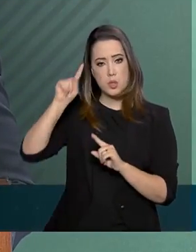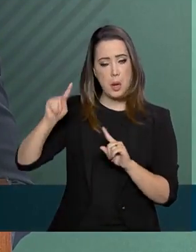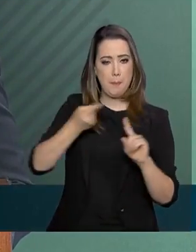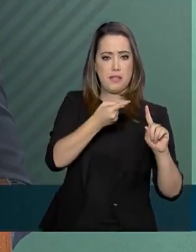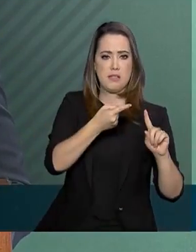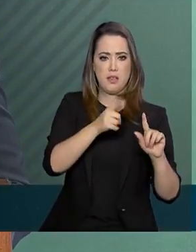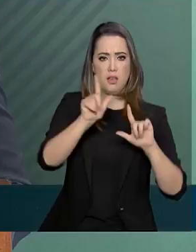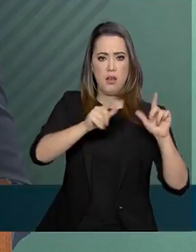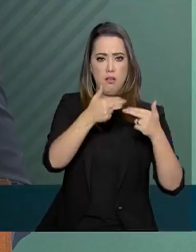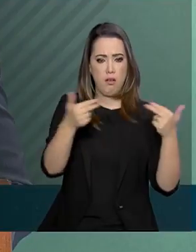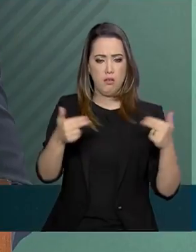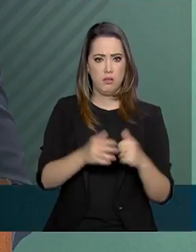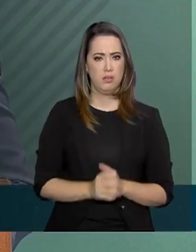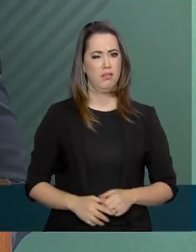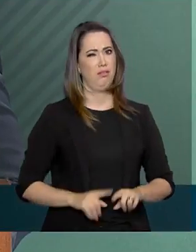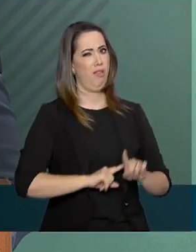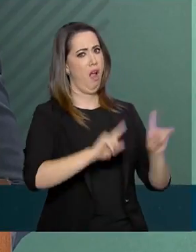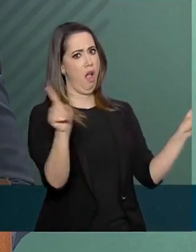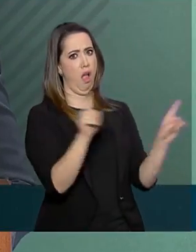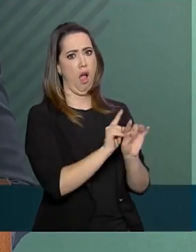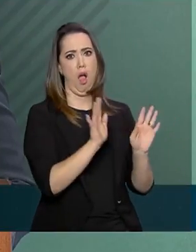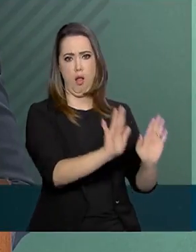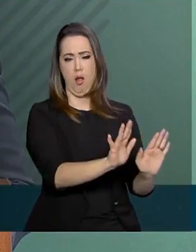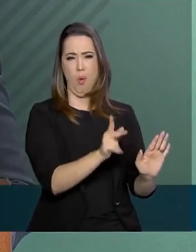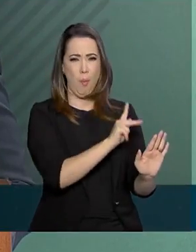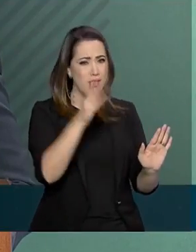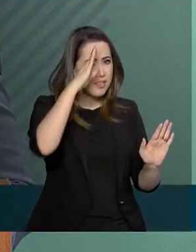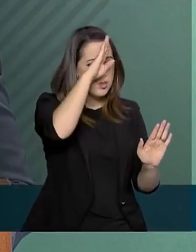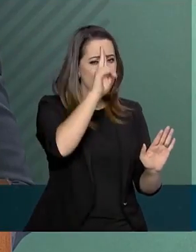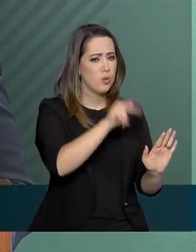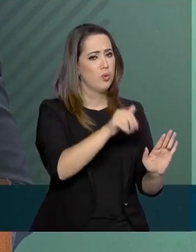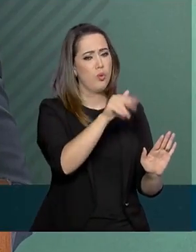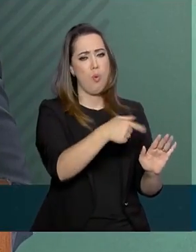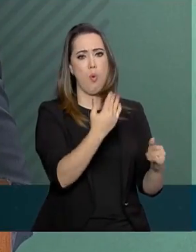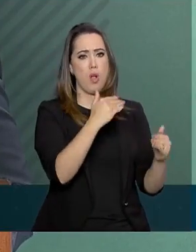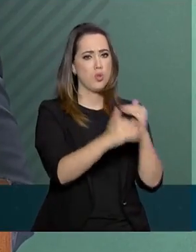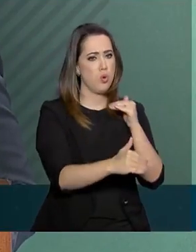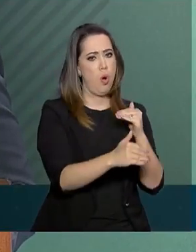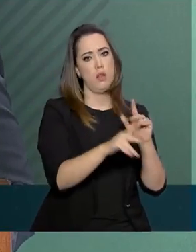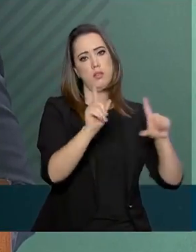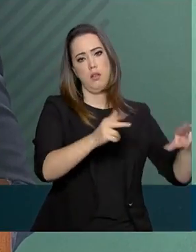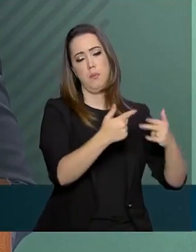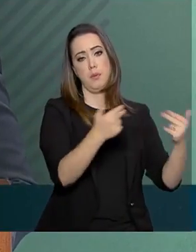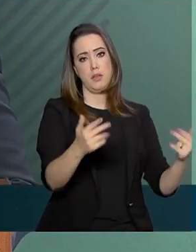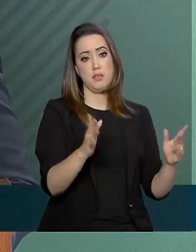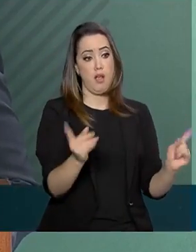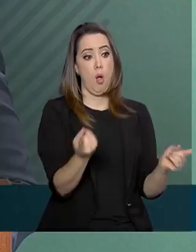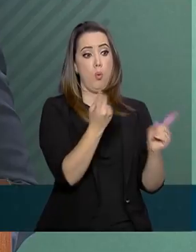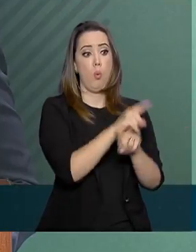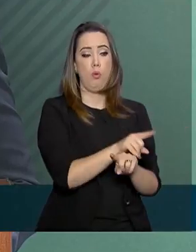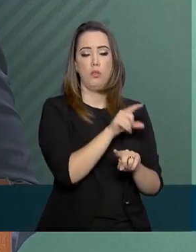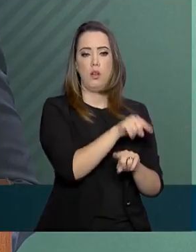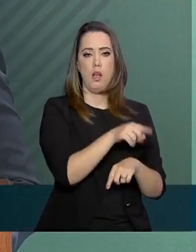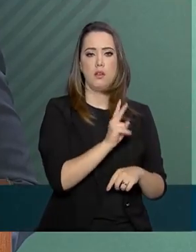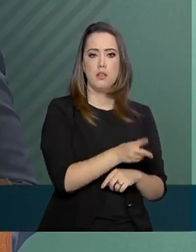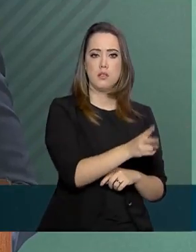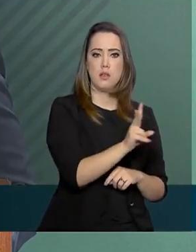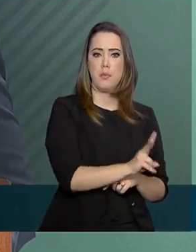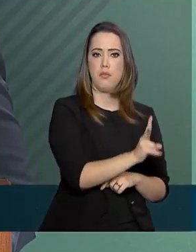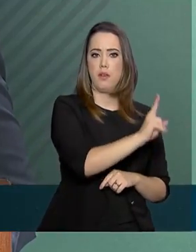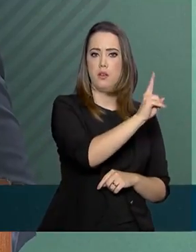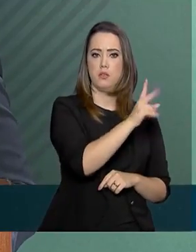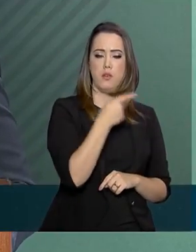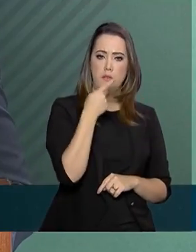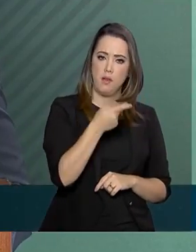tem postura alguma de contrapor-se à imprensa ao contrário ele a vem valorizando por meio de